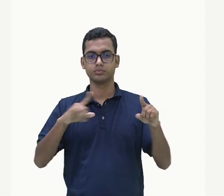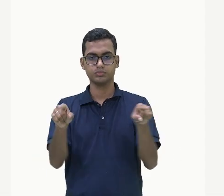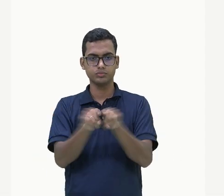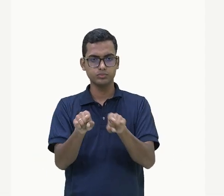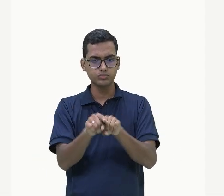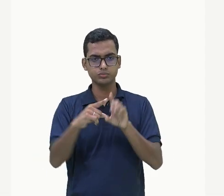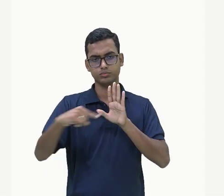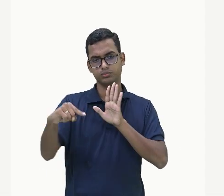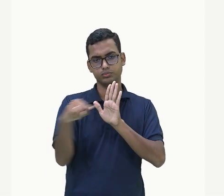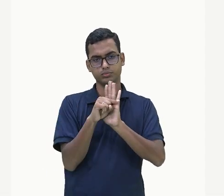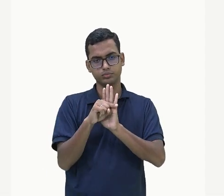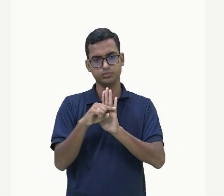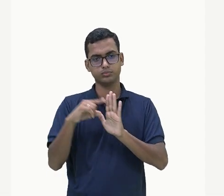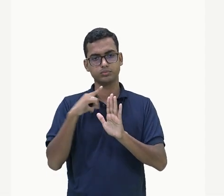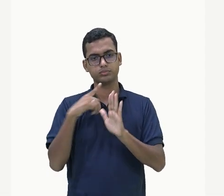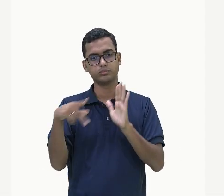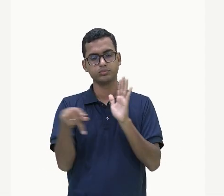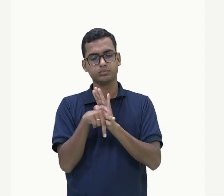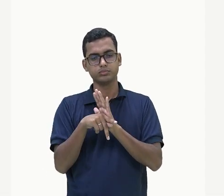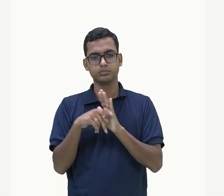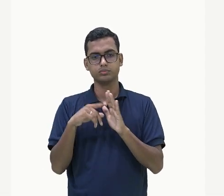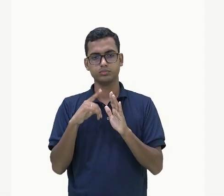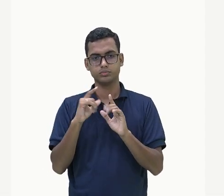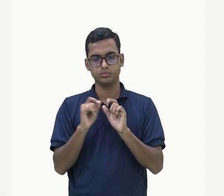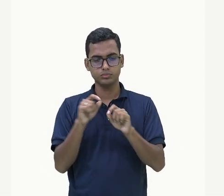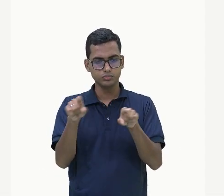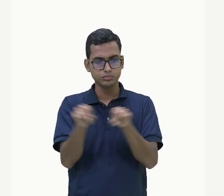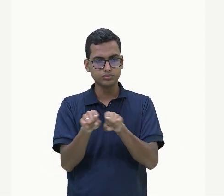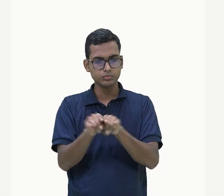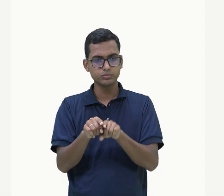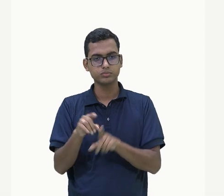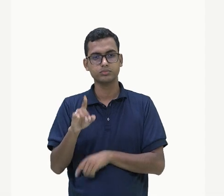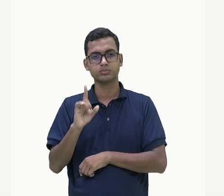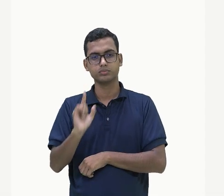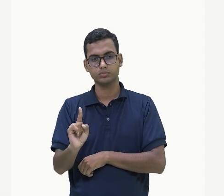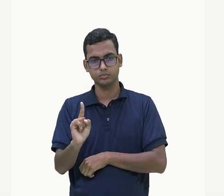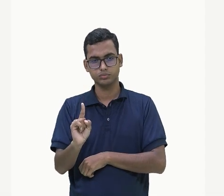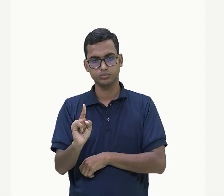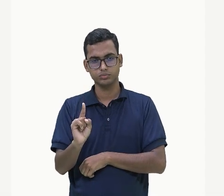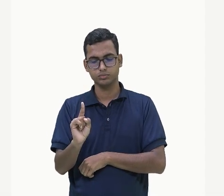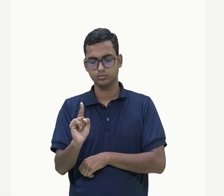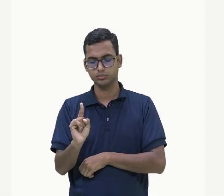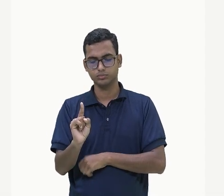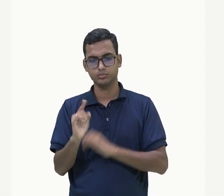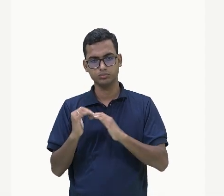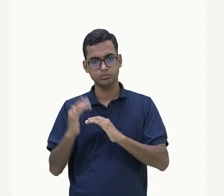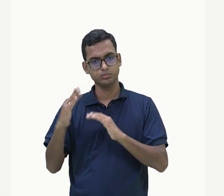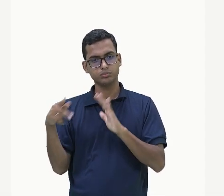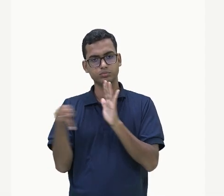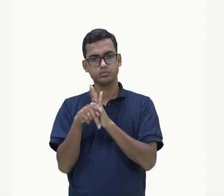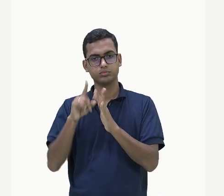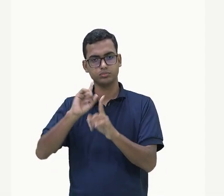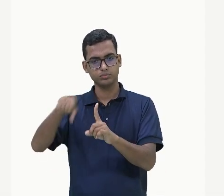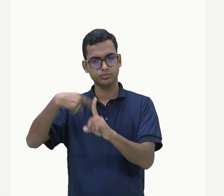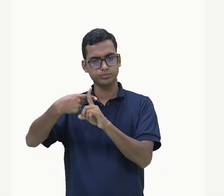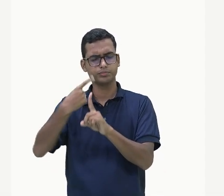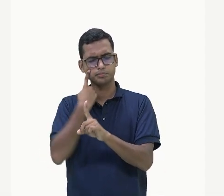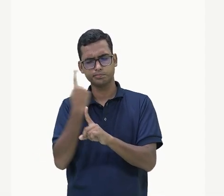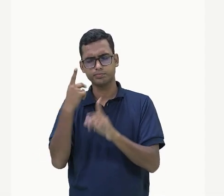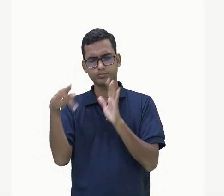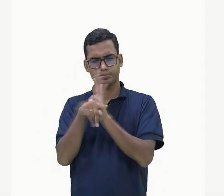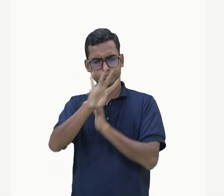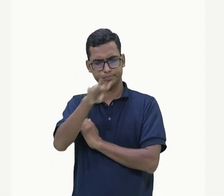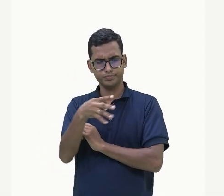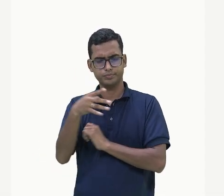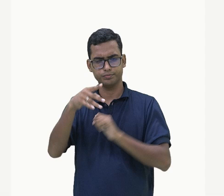números compreendidos entre 0 e 1 têm logaritmo positivo. A gente vai já ver essa informação no gráfico. A função